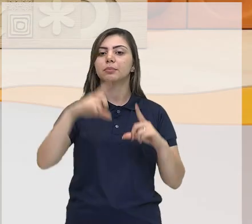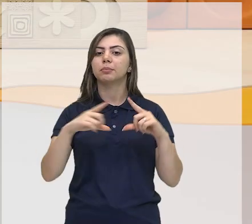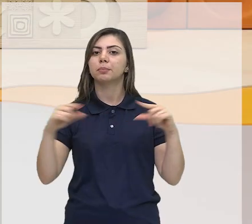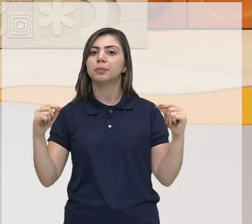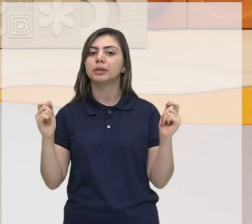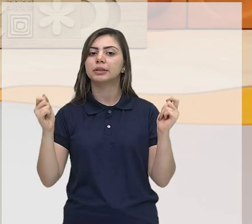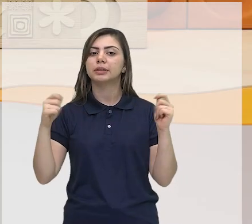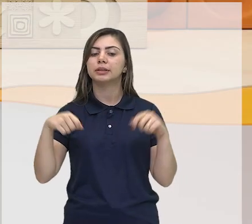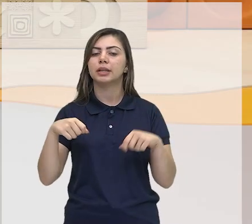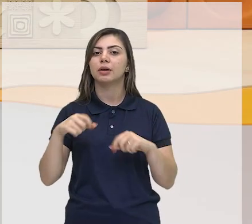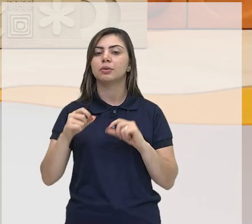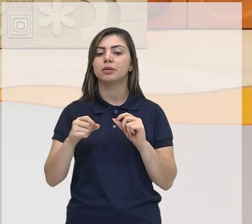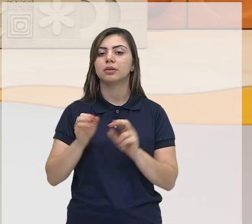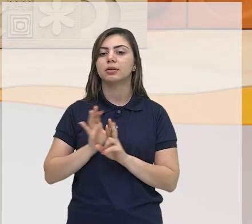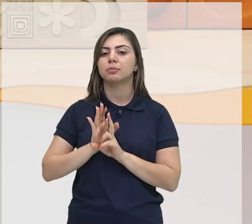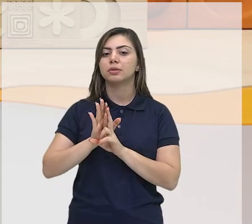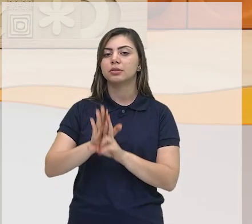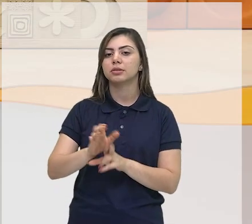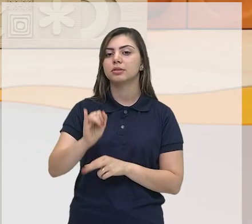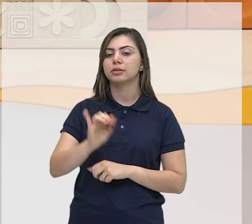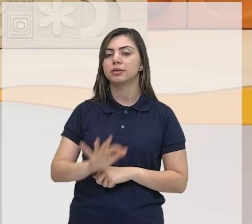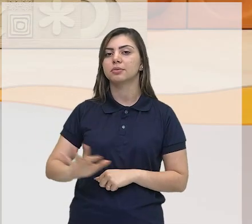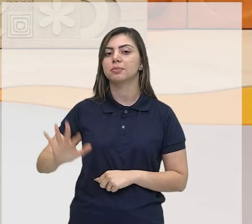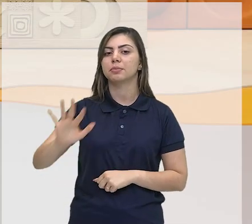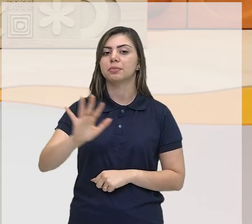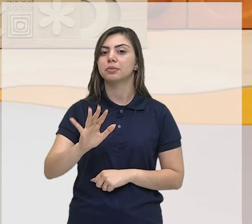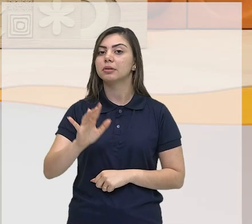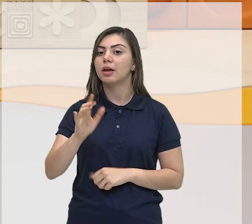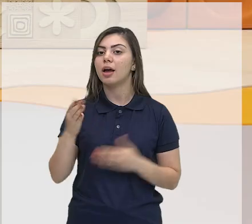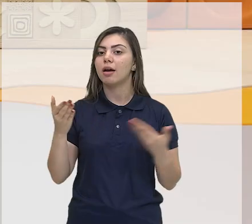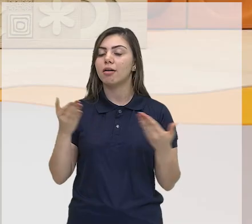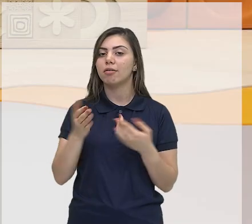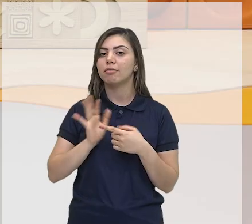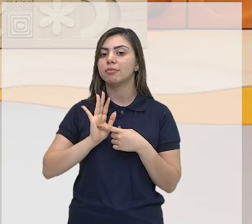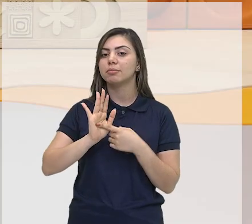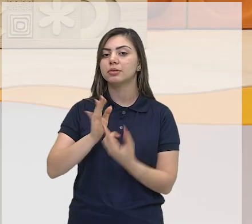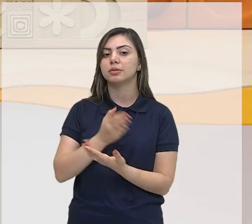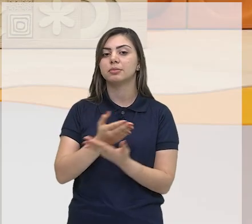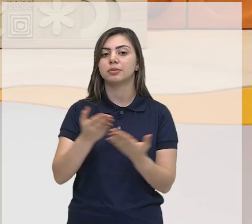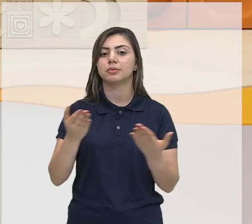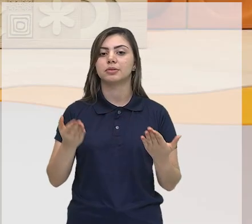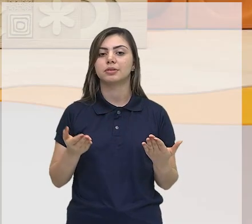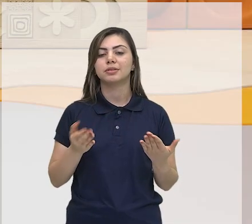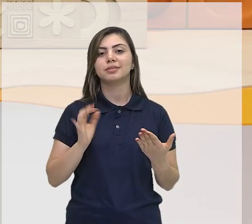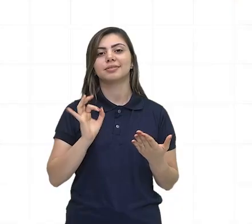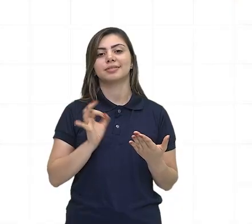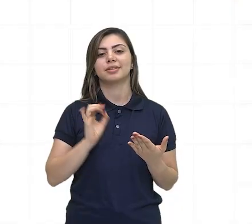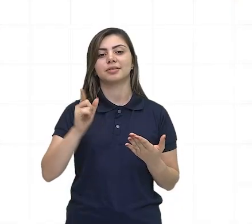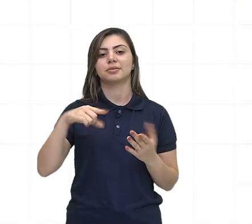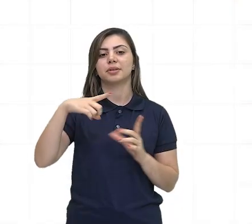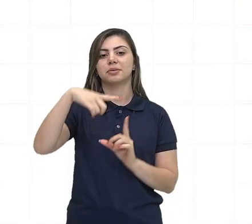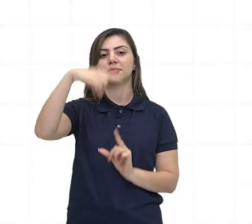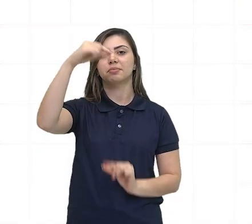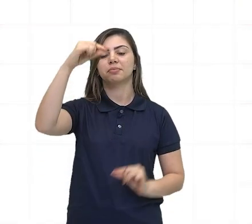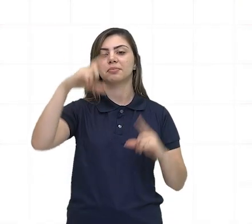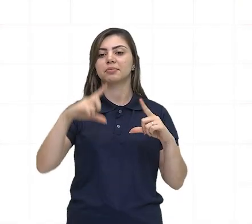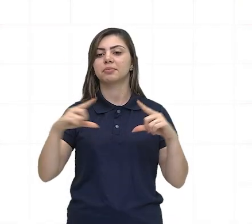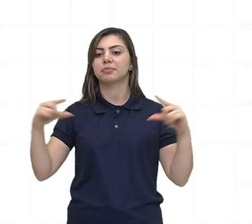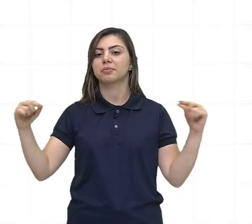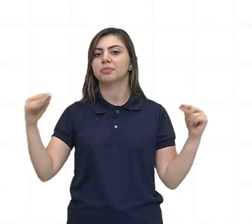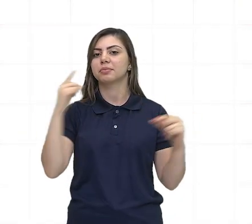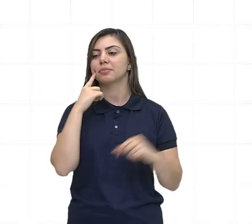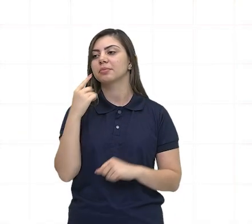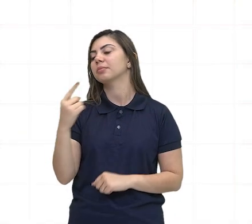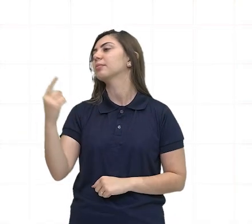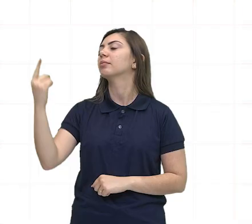uma figura que nós vamos observar. Que figura é esta? Que é a rosa dos ventos. A rosa